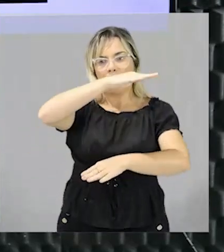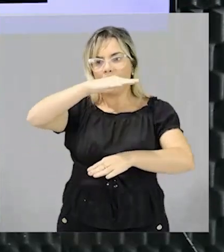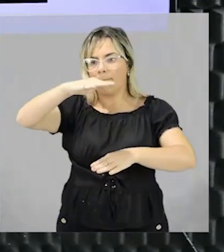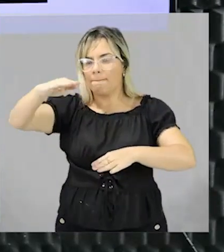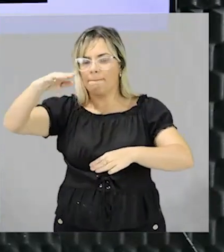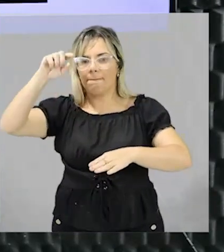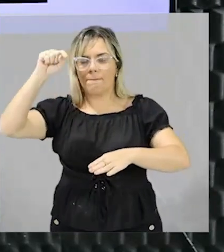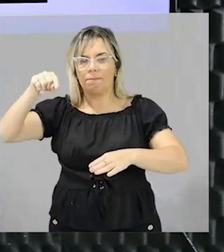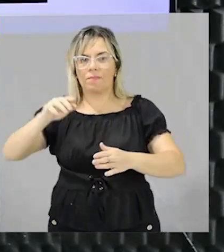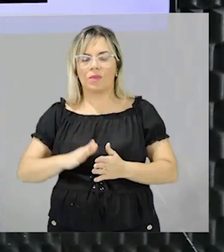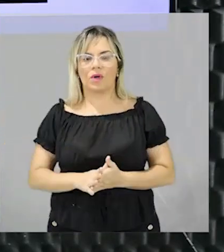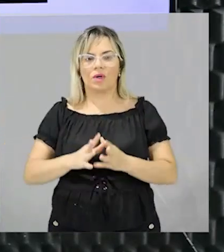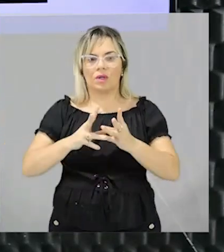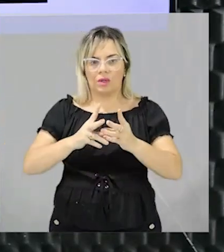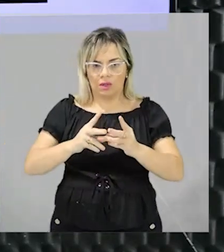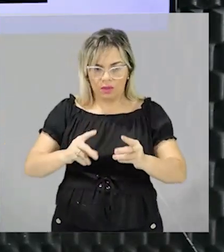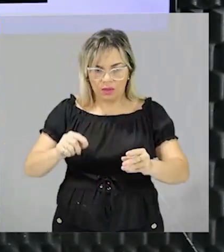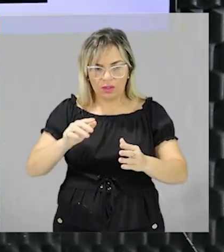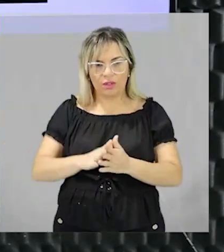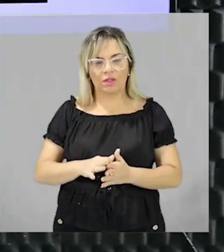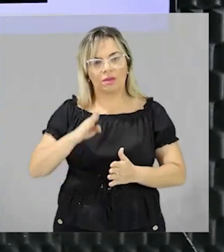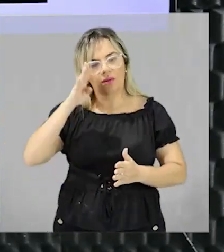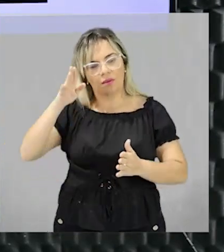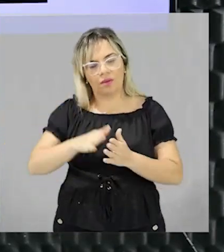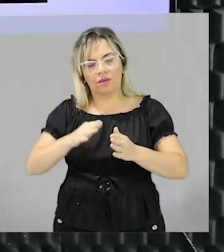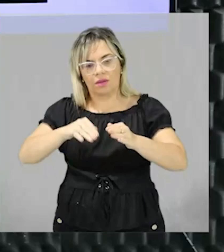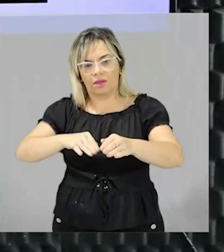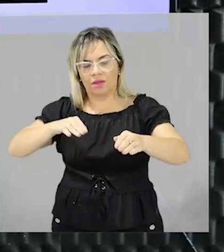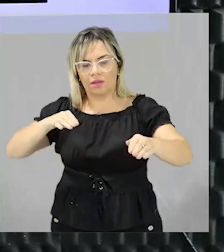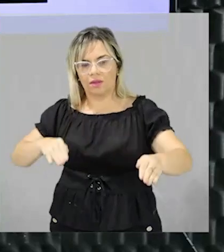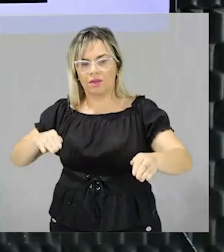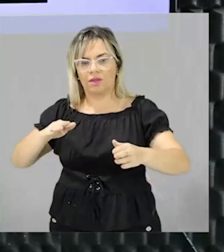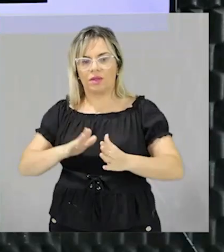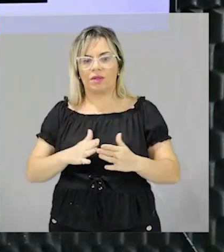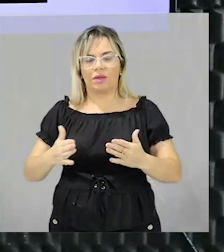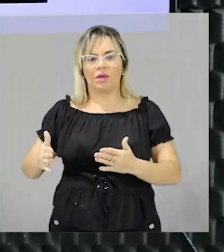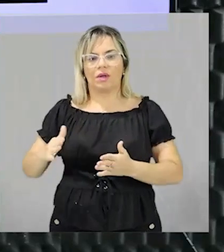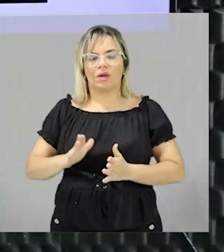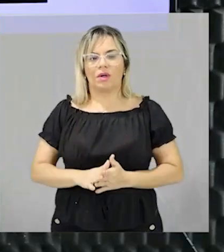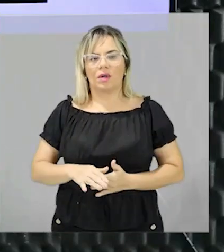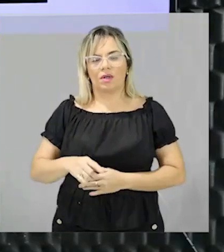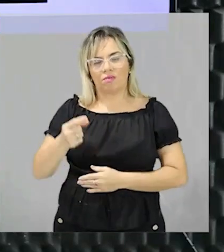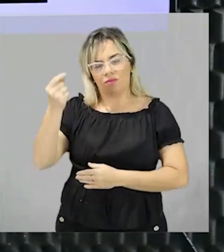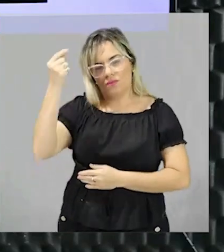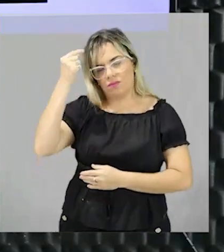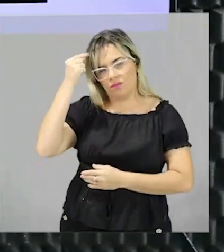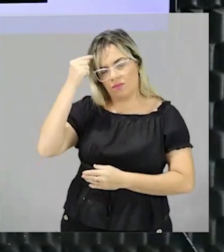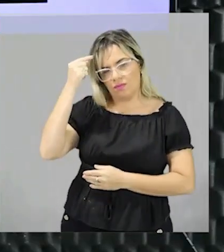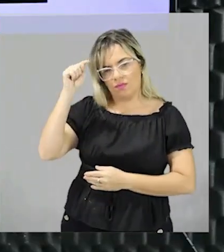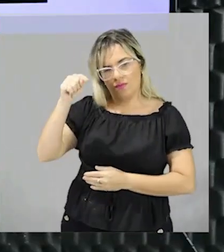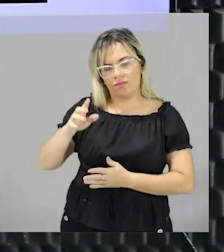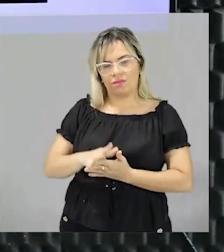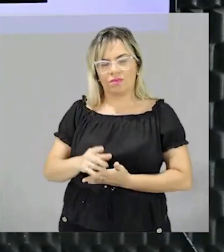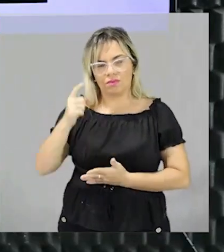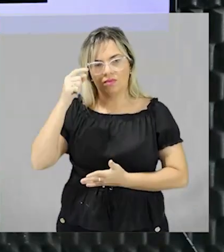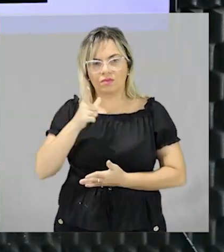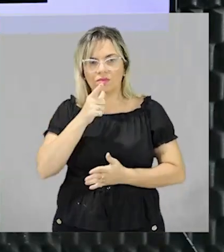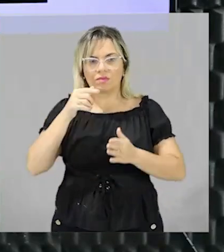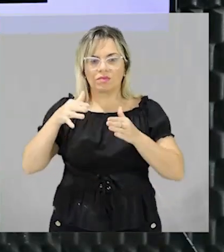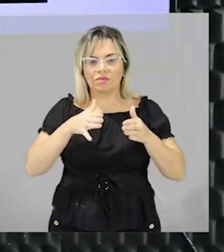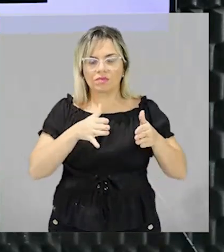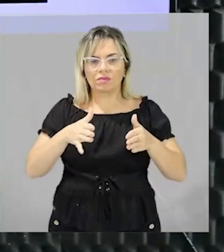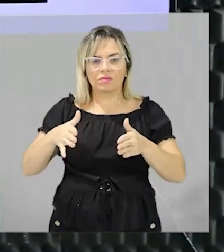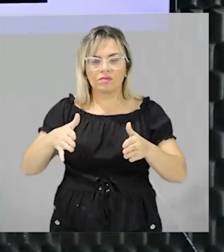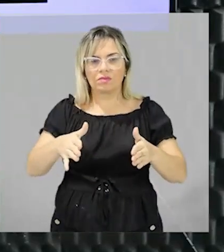predomina o processo também erosivo. Então, tu tem, por exemplo, também áreas mais declives. É só tu imaginar que, por exemplo, rios de planaltos são muito